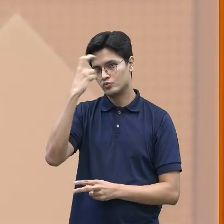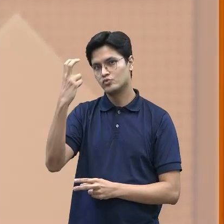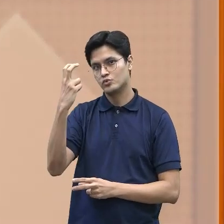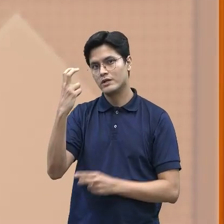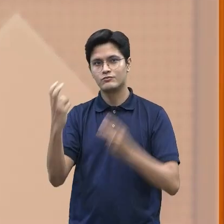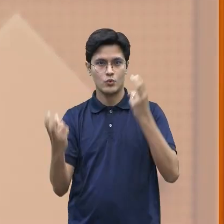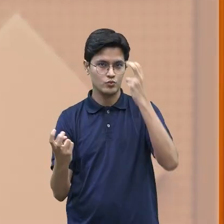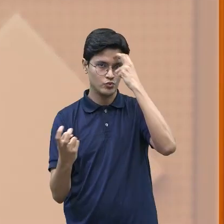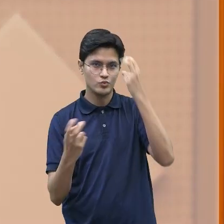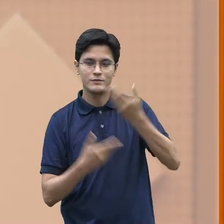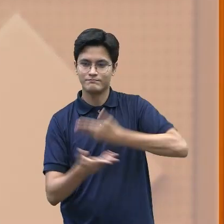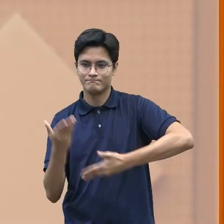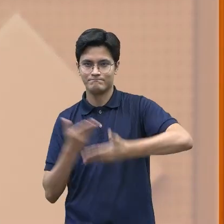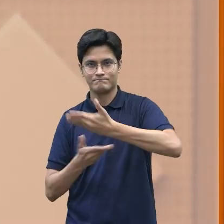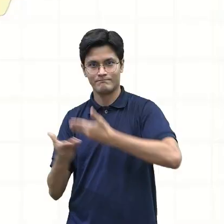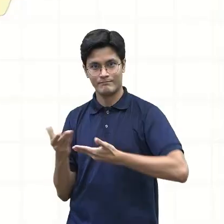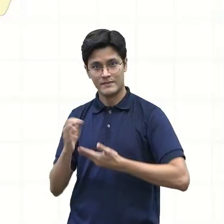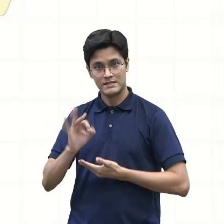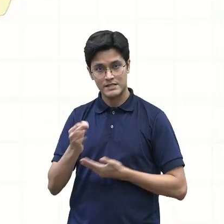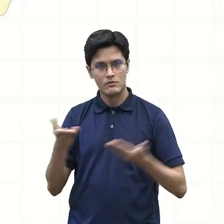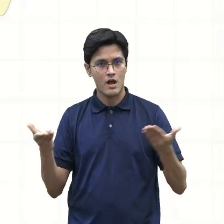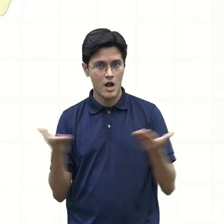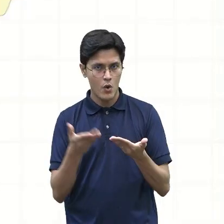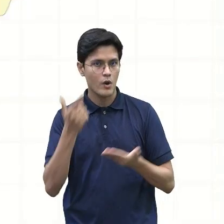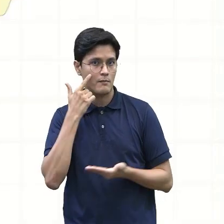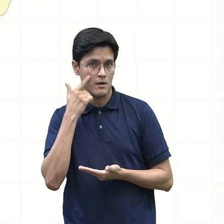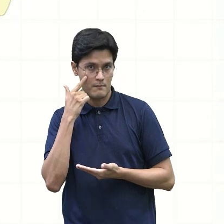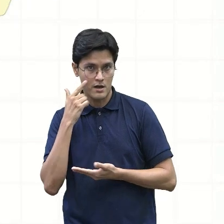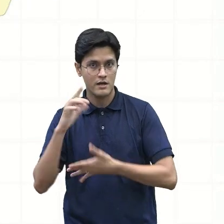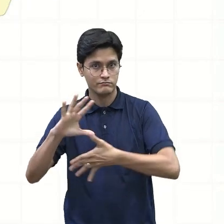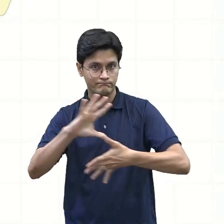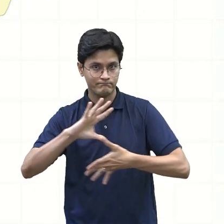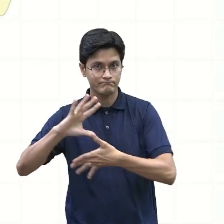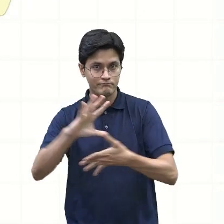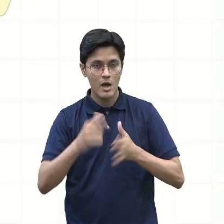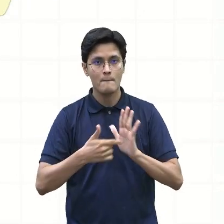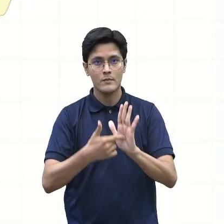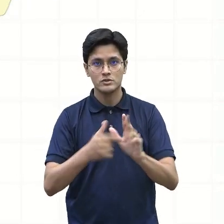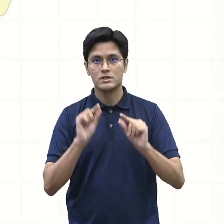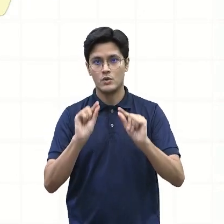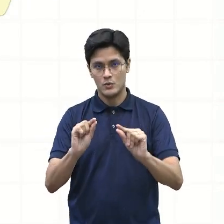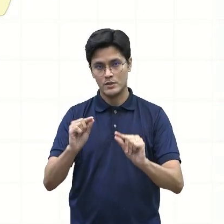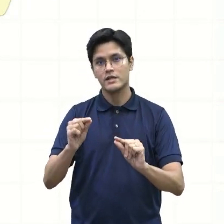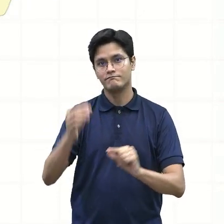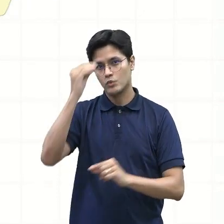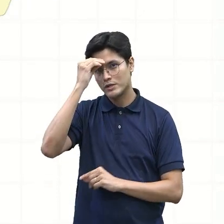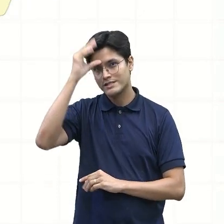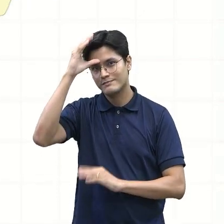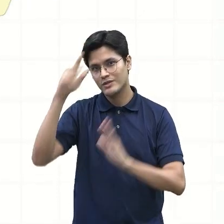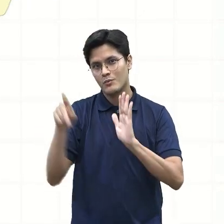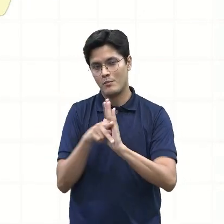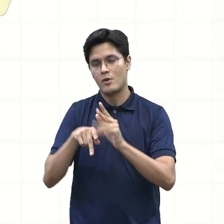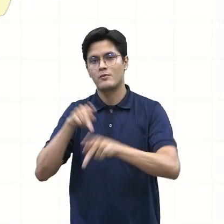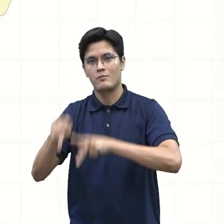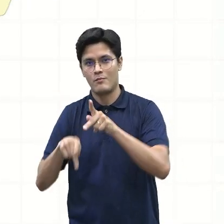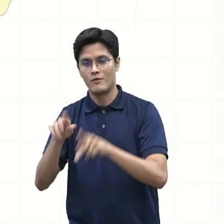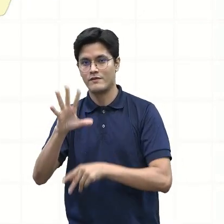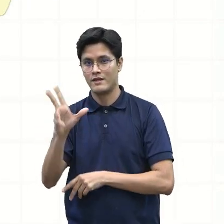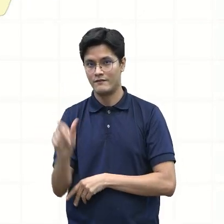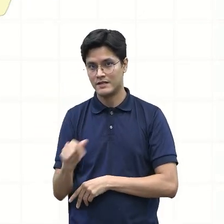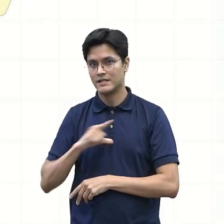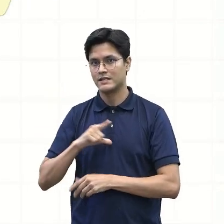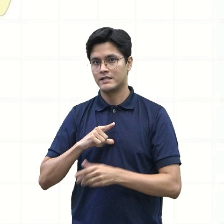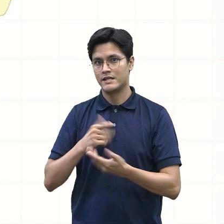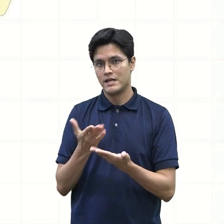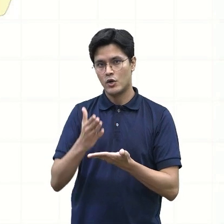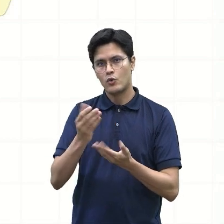certo? Vamos agora observar o nosso mapa, que mostra os saberes dos povos africanos. E nós temos aqui a divisão da